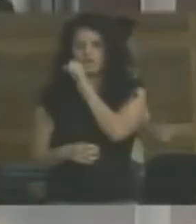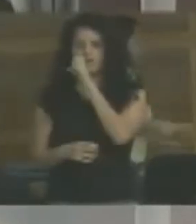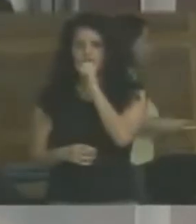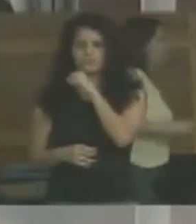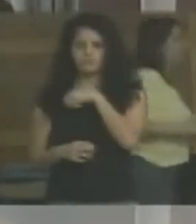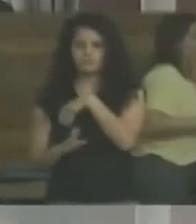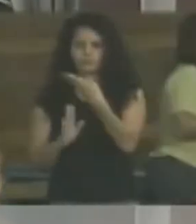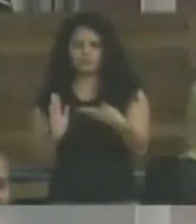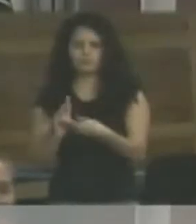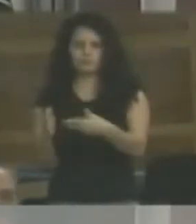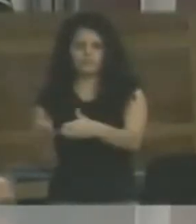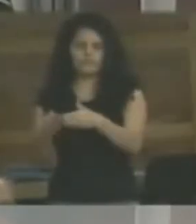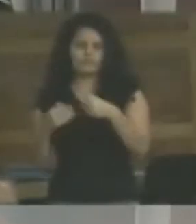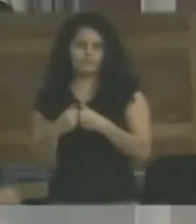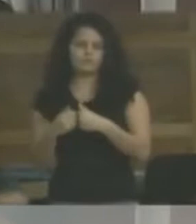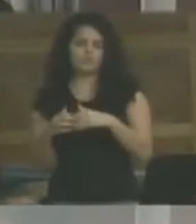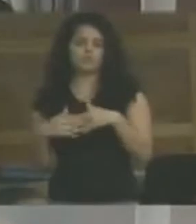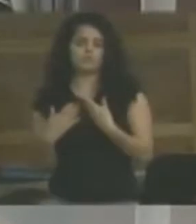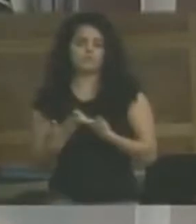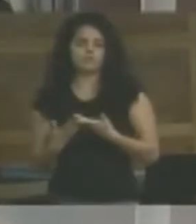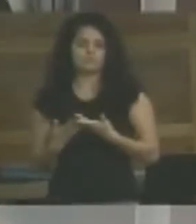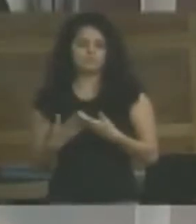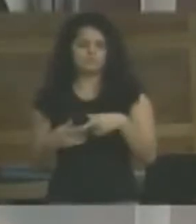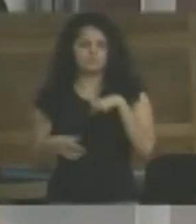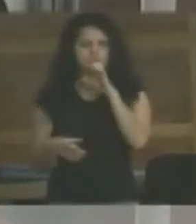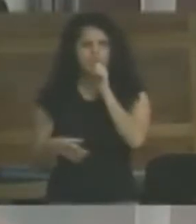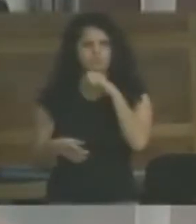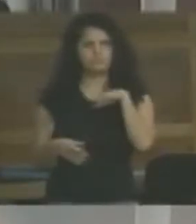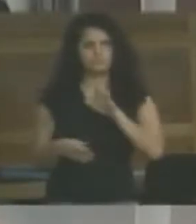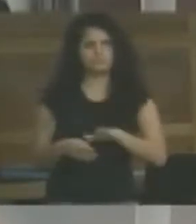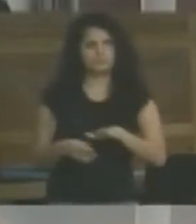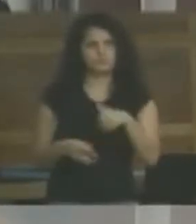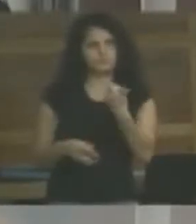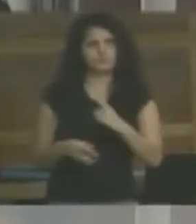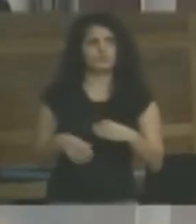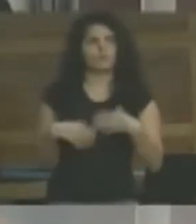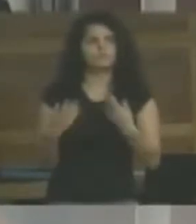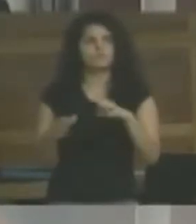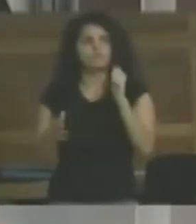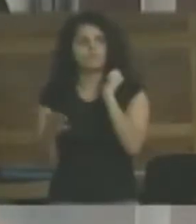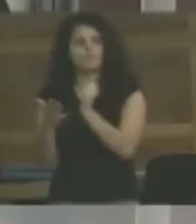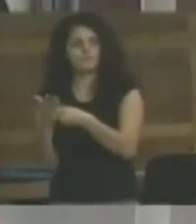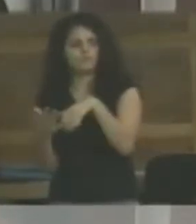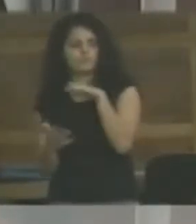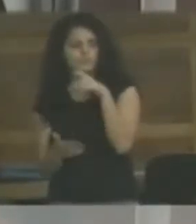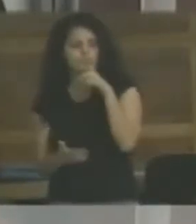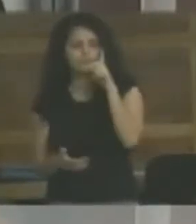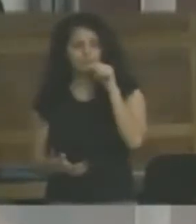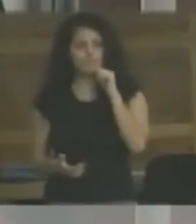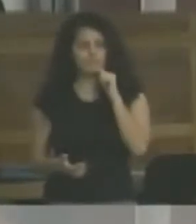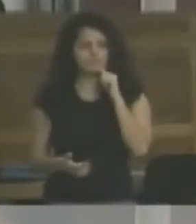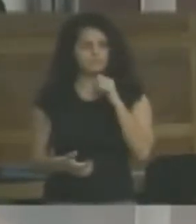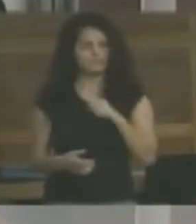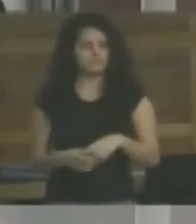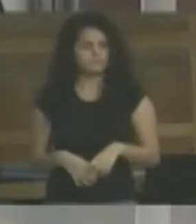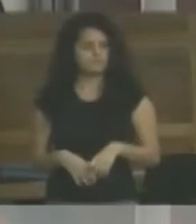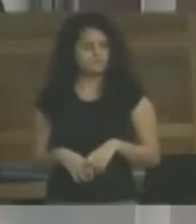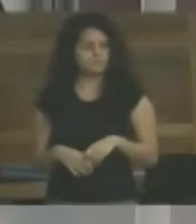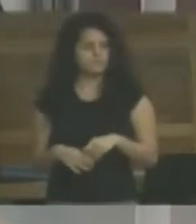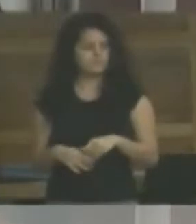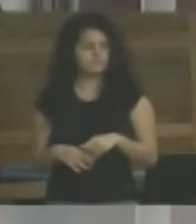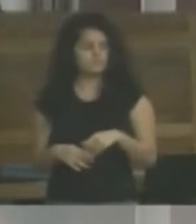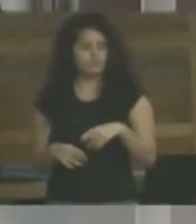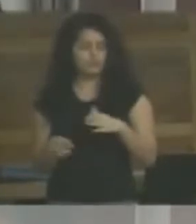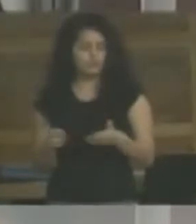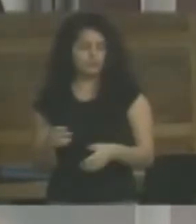tudo fecha. Então, quando chega sábado à tarde, domingo, não se tem onde comprar uma água. Se não levar, não se tem onde comprar uma água. E é um